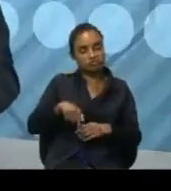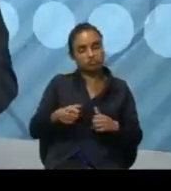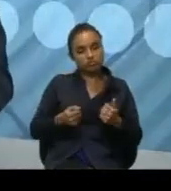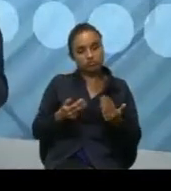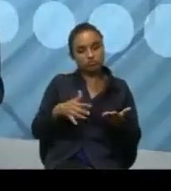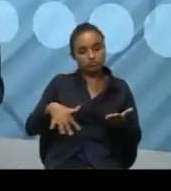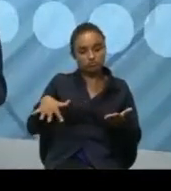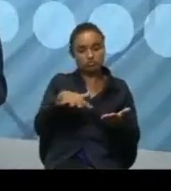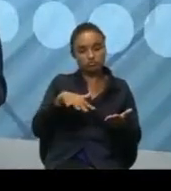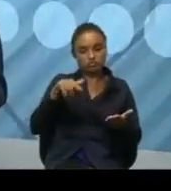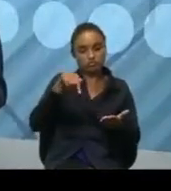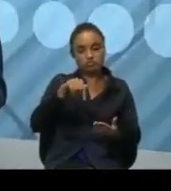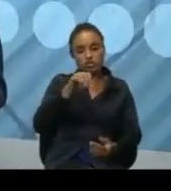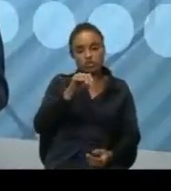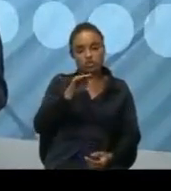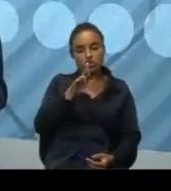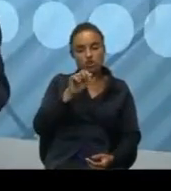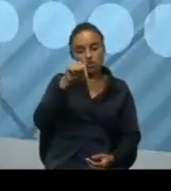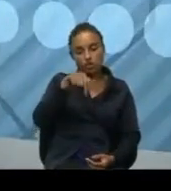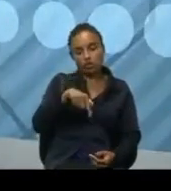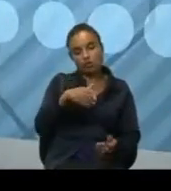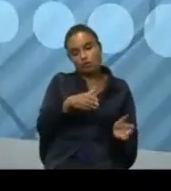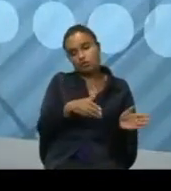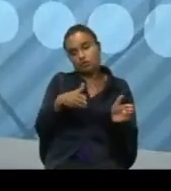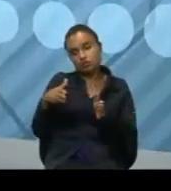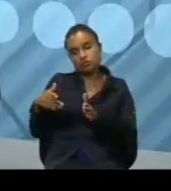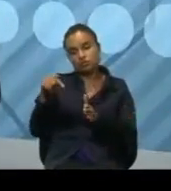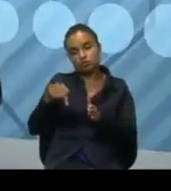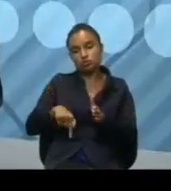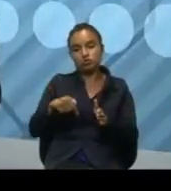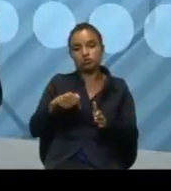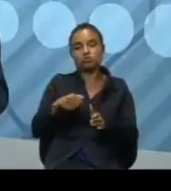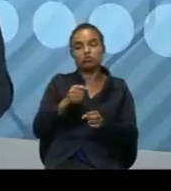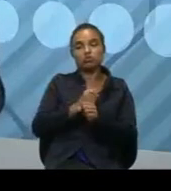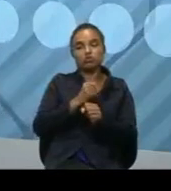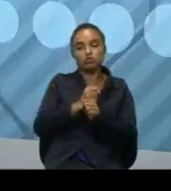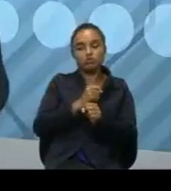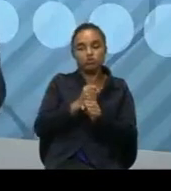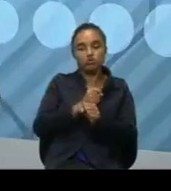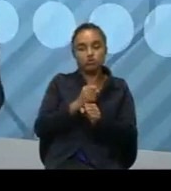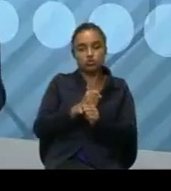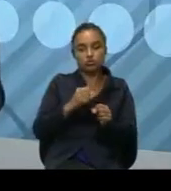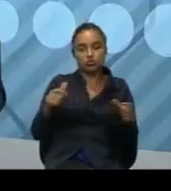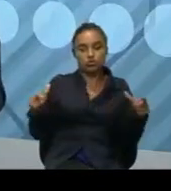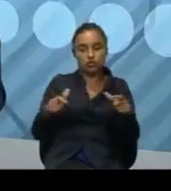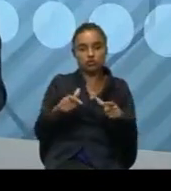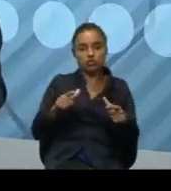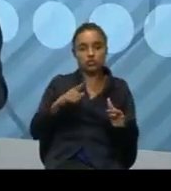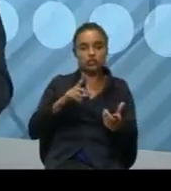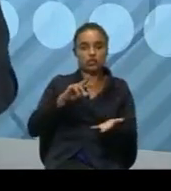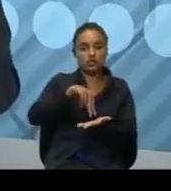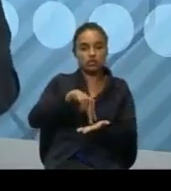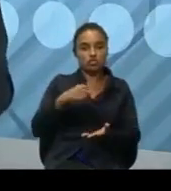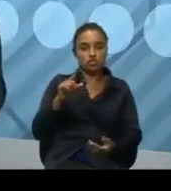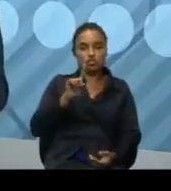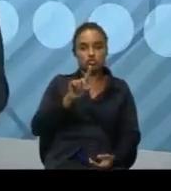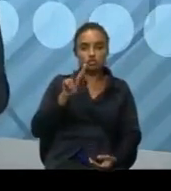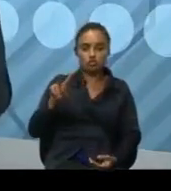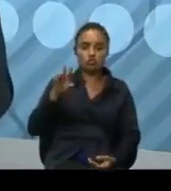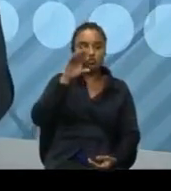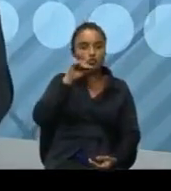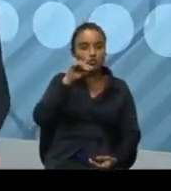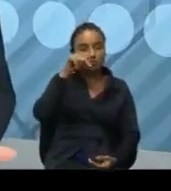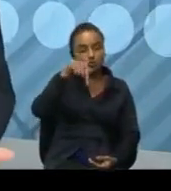disposição dessa obrinha, tá? Dessa construçãozinha pequena, cheia de trabalhador ali dentro. Tá bom? Então, agora,